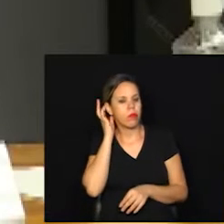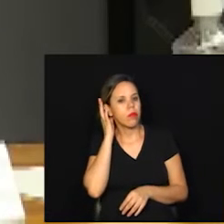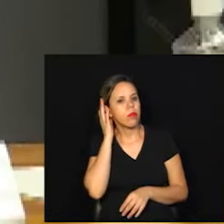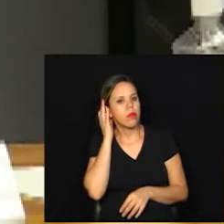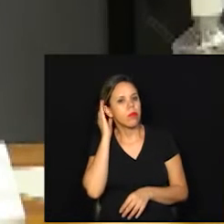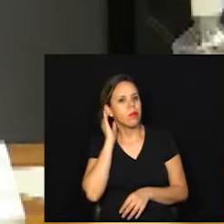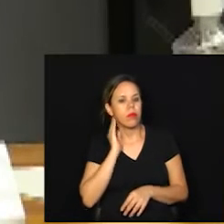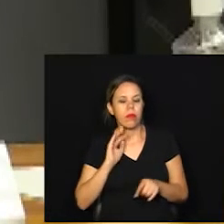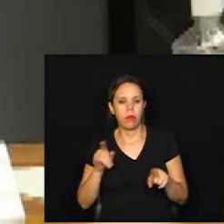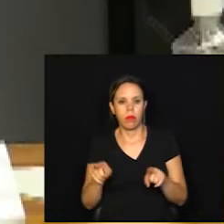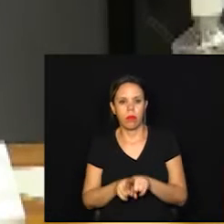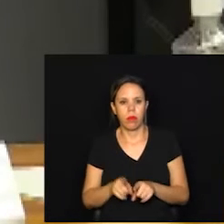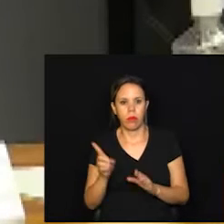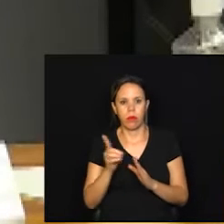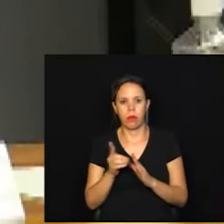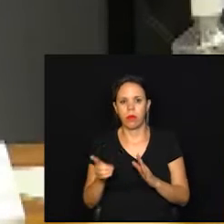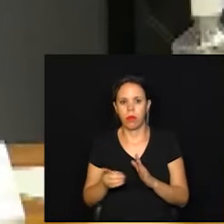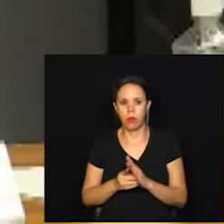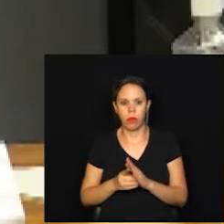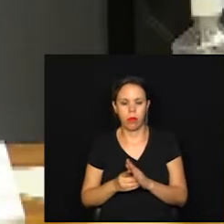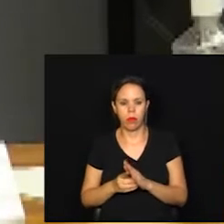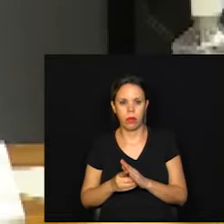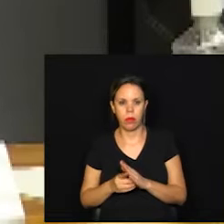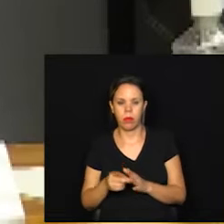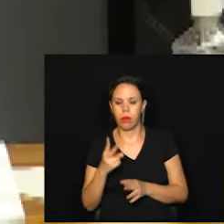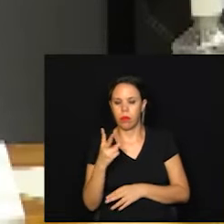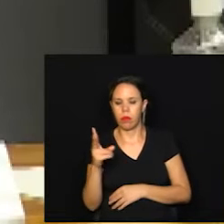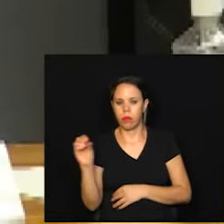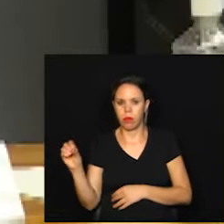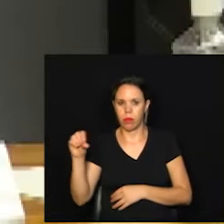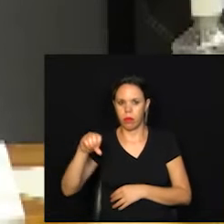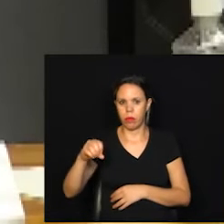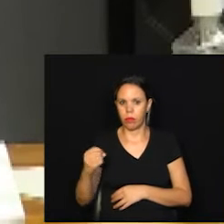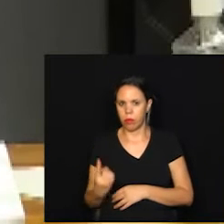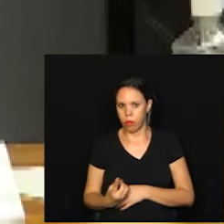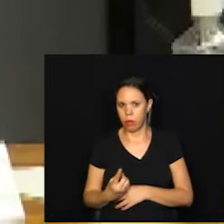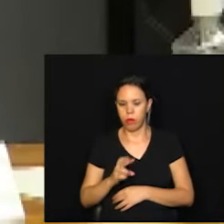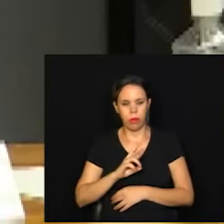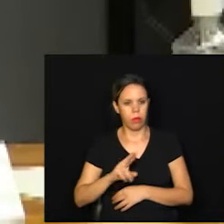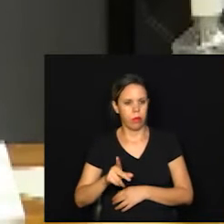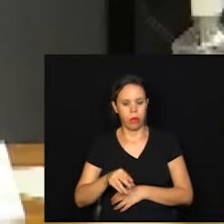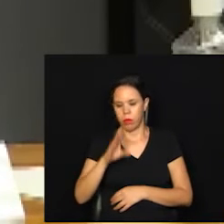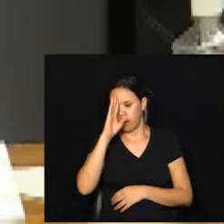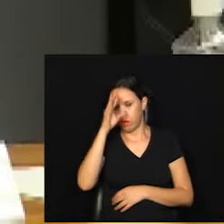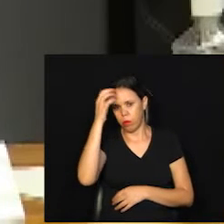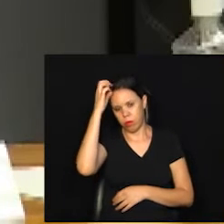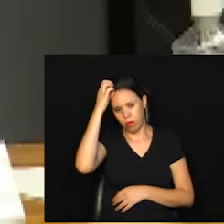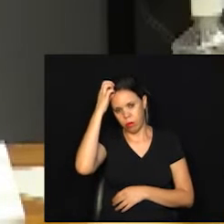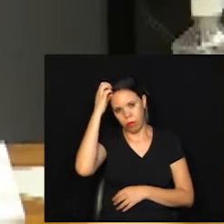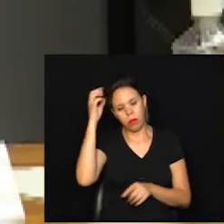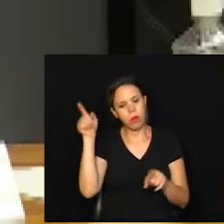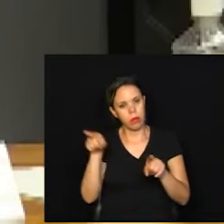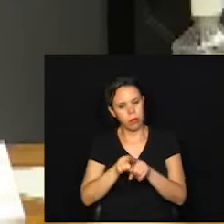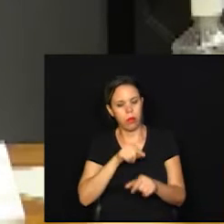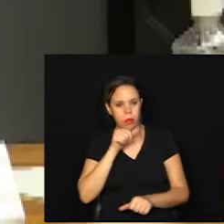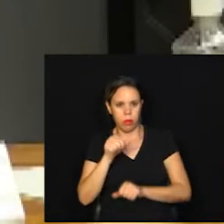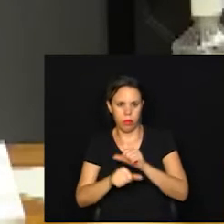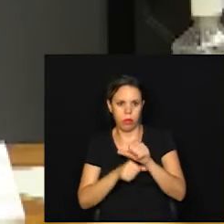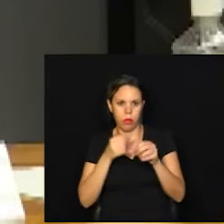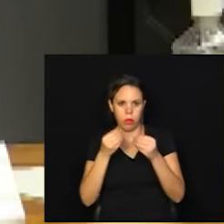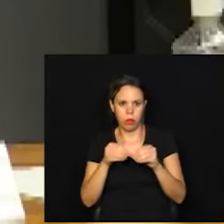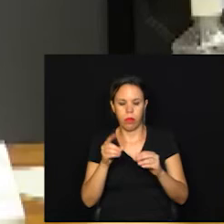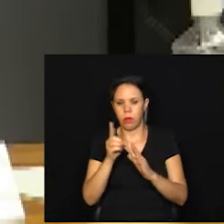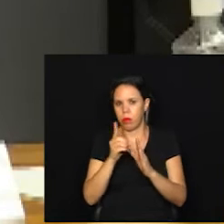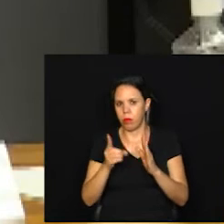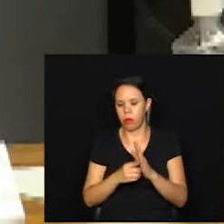suspensão também do decreto 20.901, que trata das atividades não essenciais, também vai impactar o